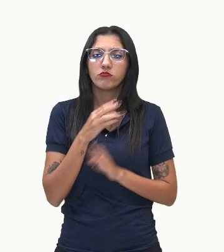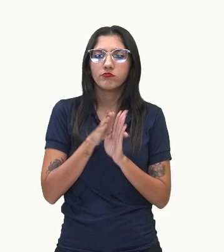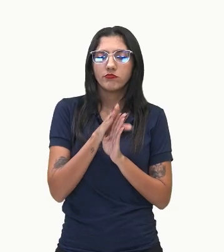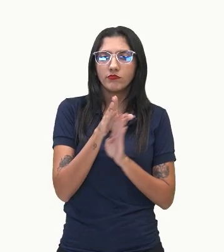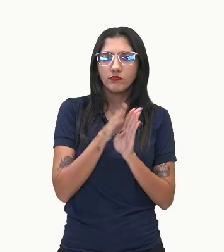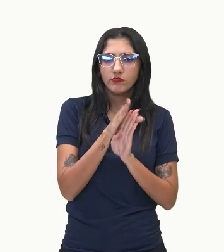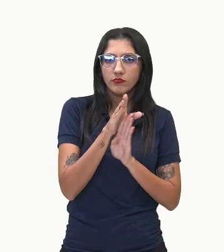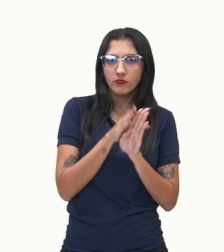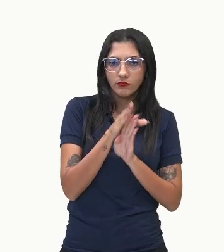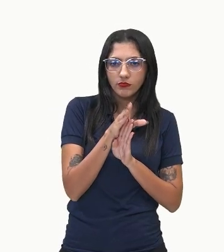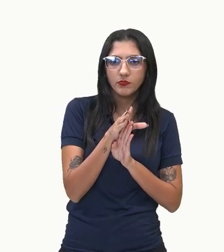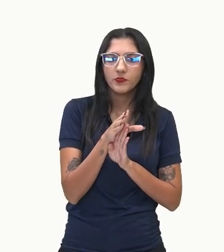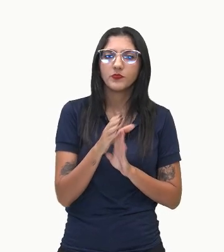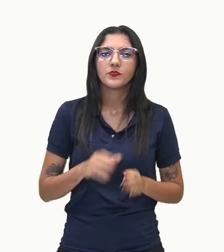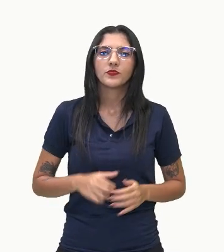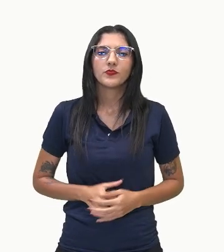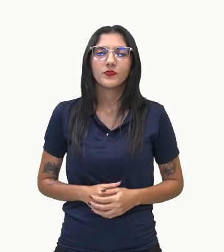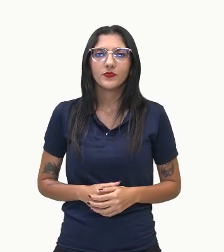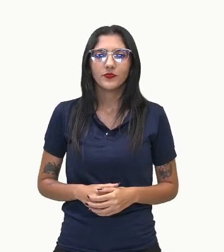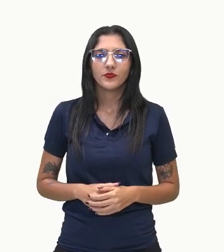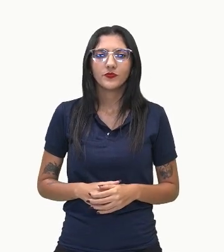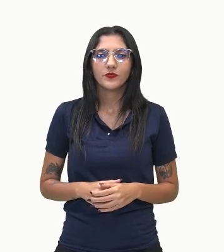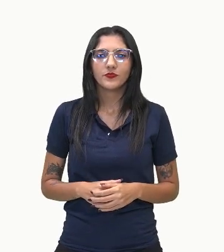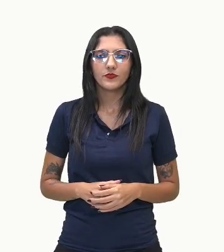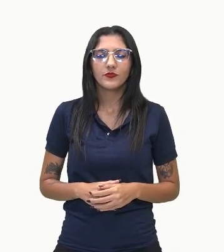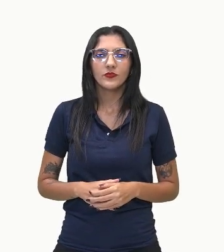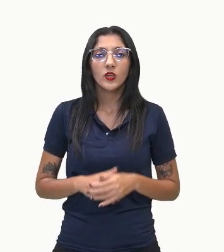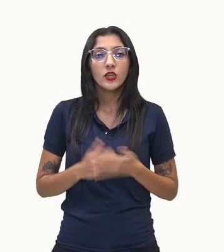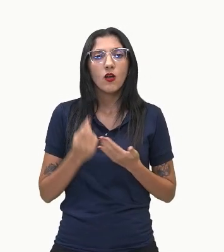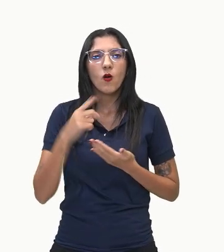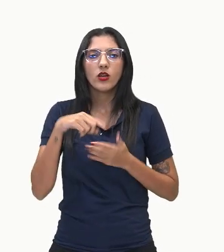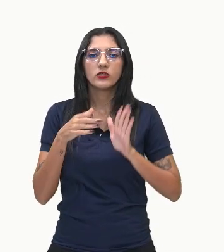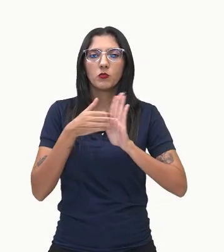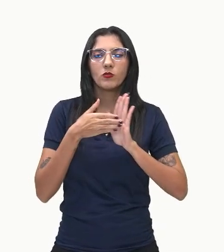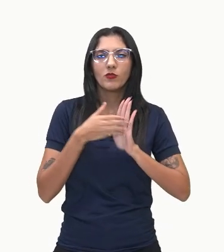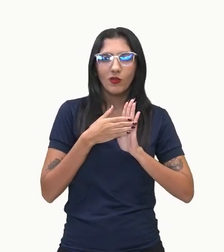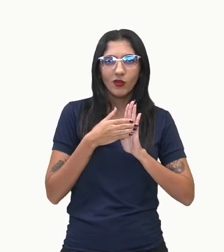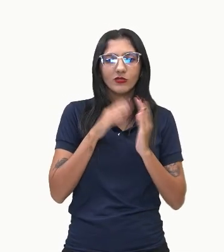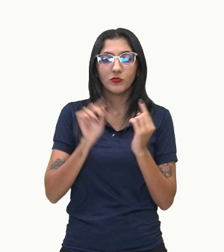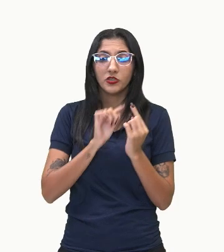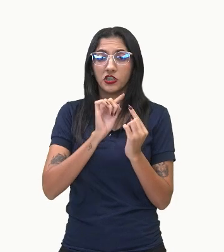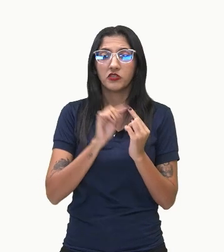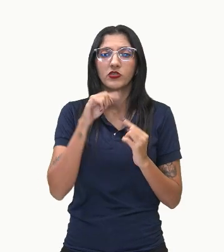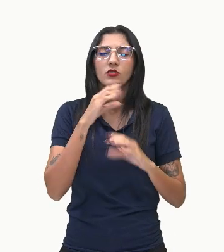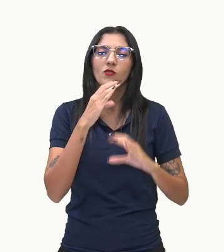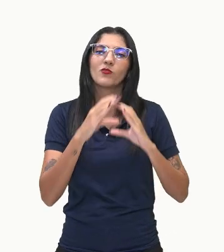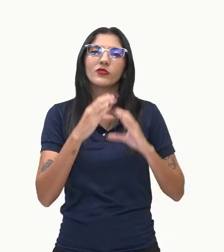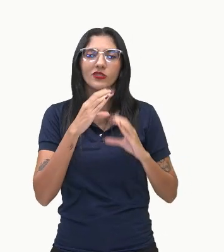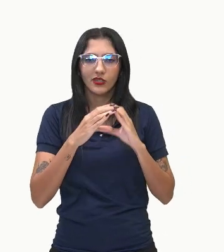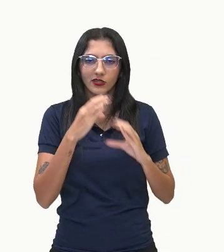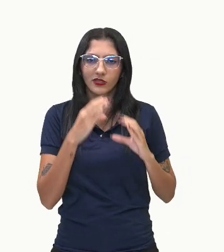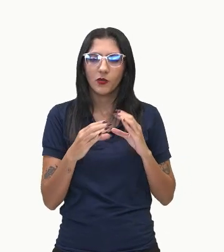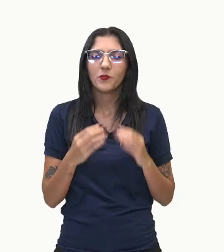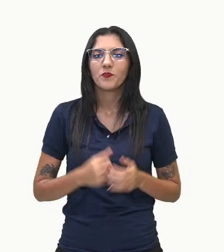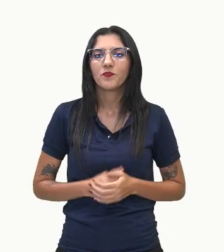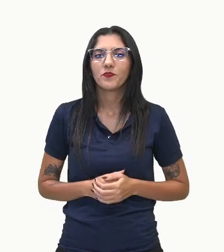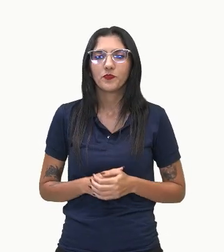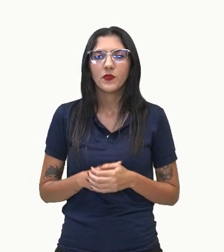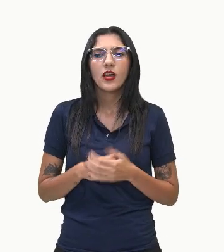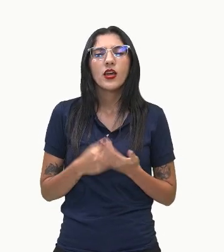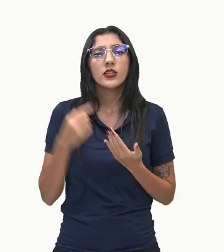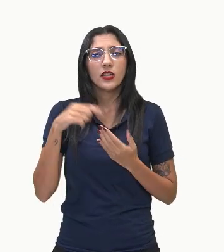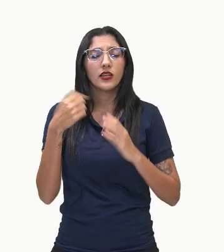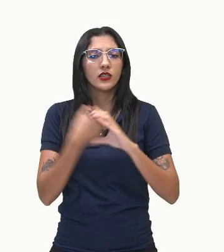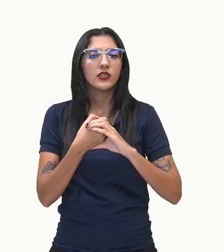instruir. Então, os propósitos da comunicação estão aí. E as marcas